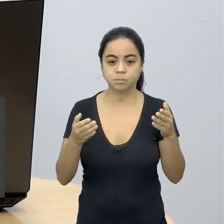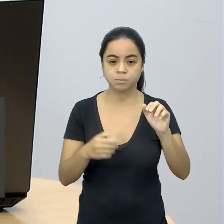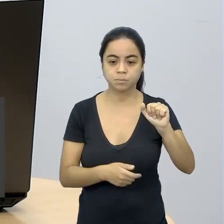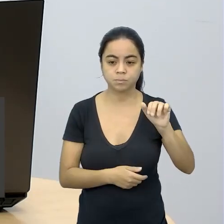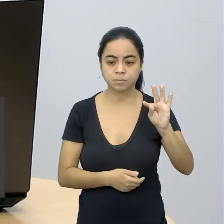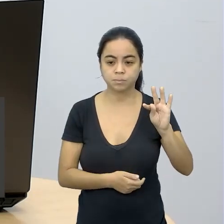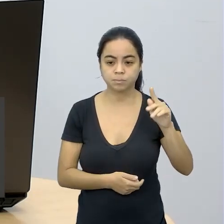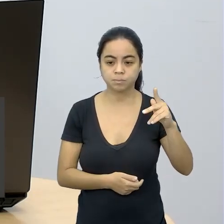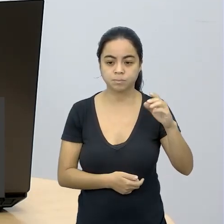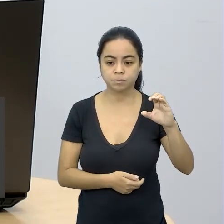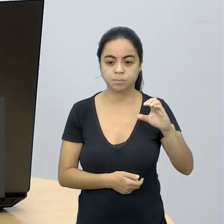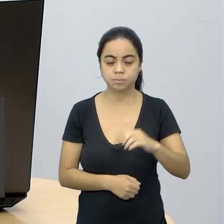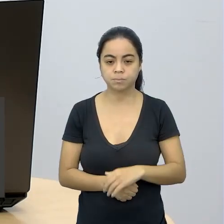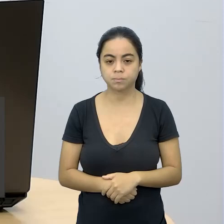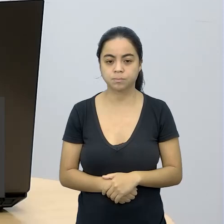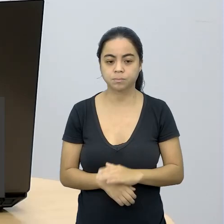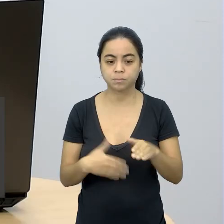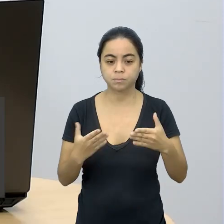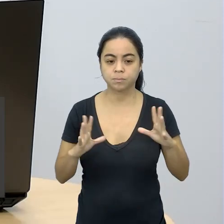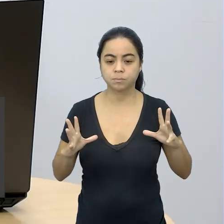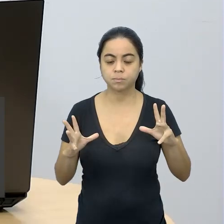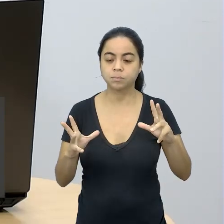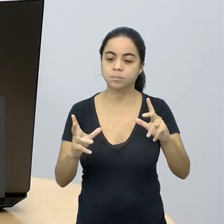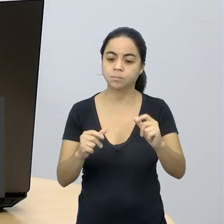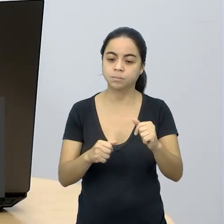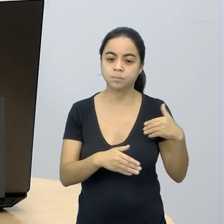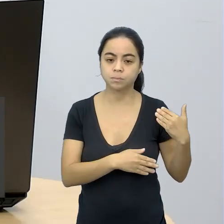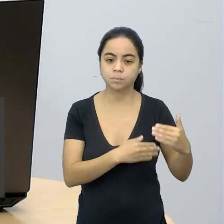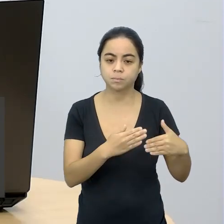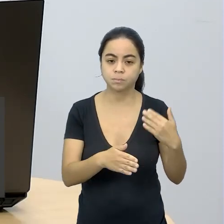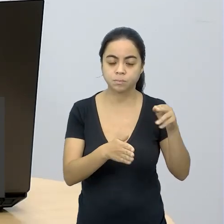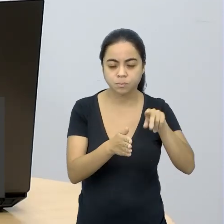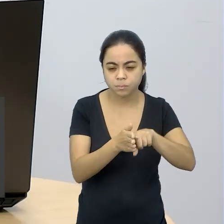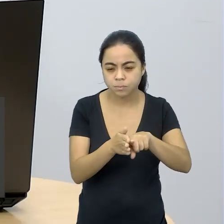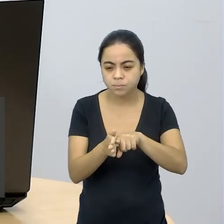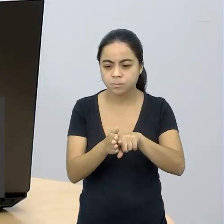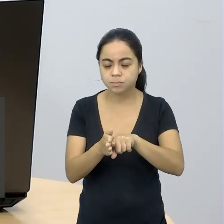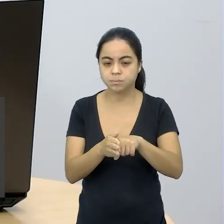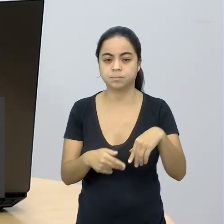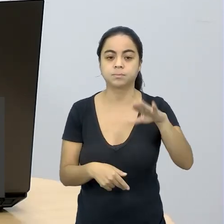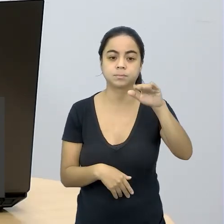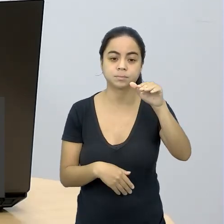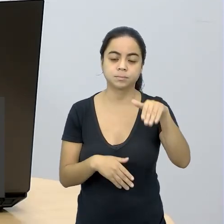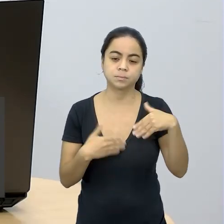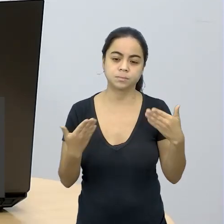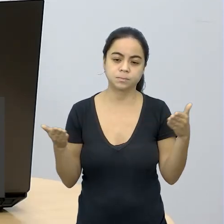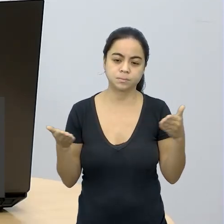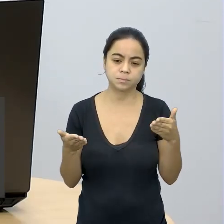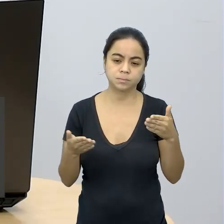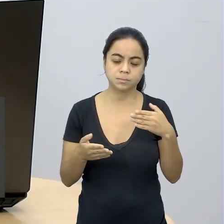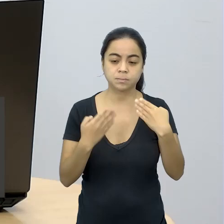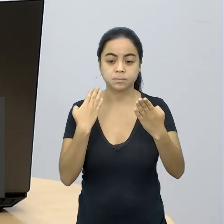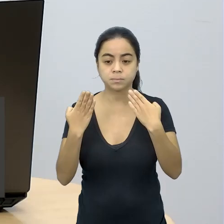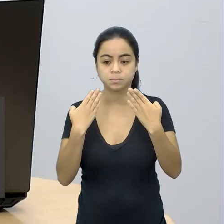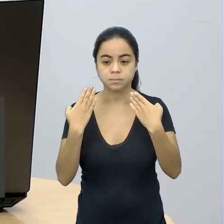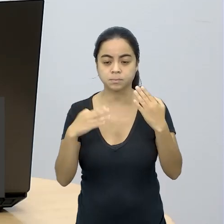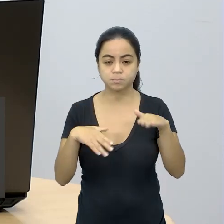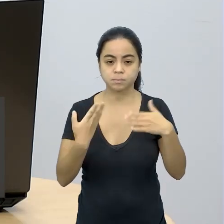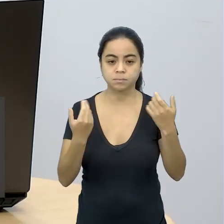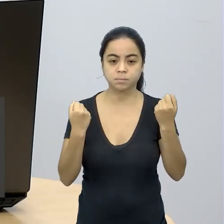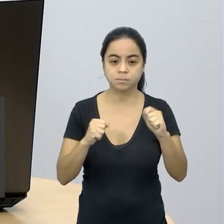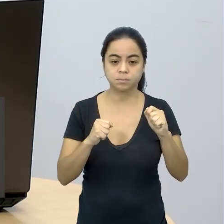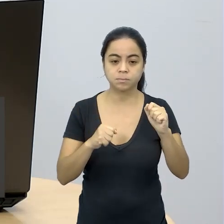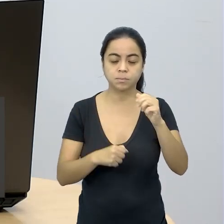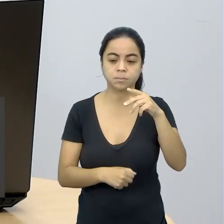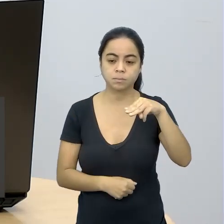Então, todo o processo hoje será mais de investigação. Pessoal, enquanto a gente vai falando, já se vocês puderem pegando o